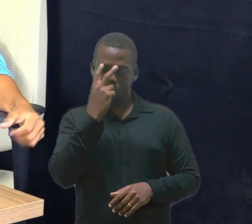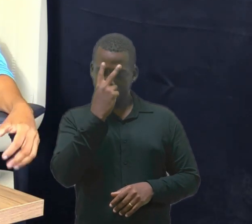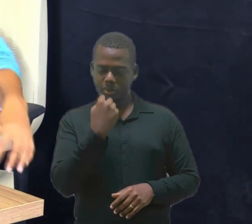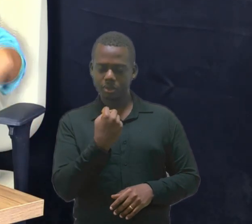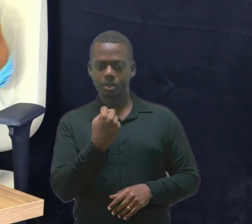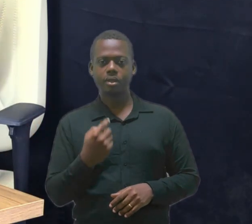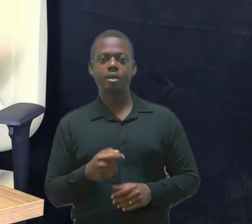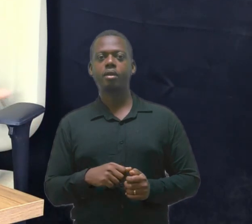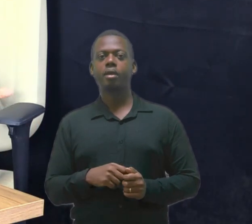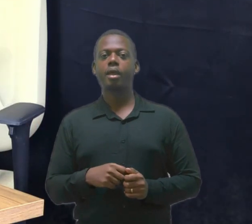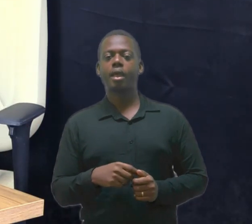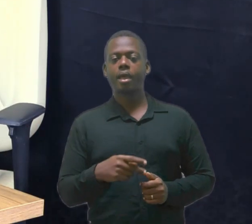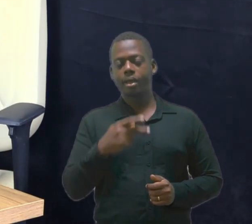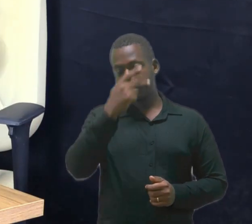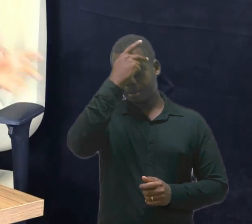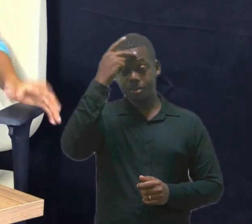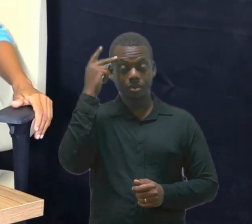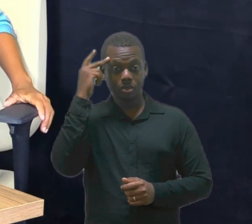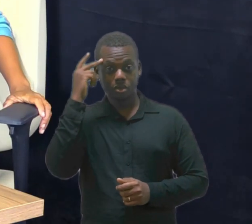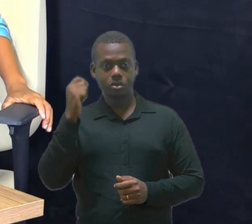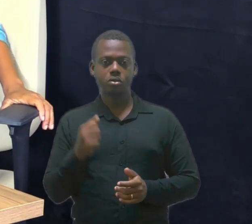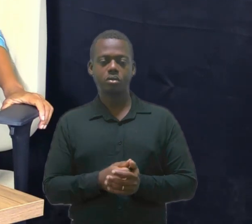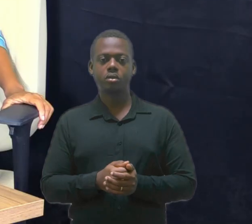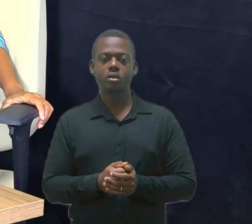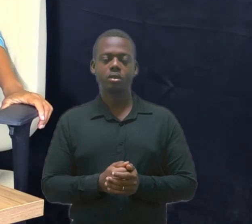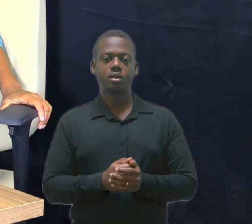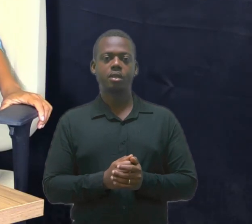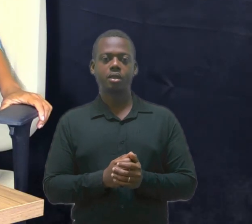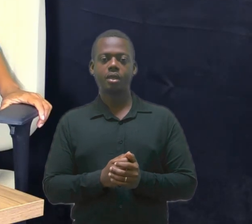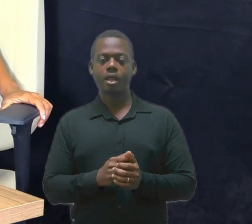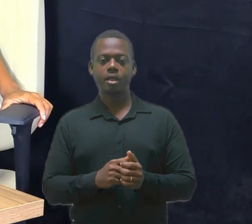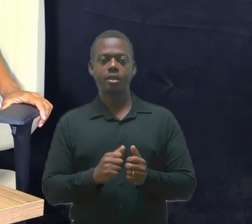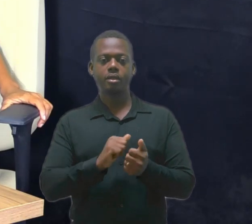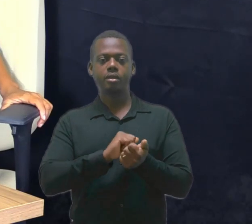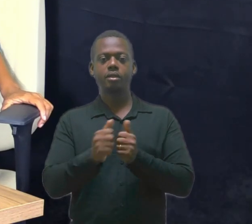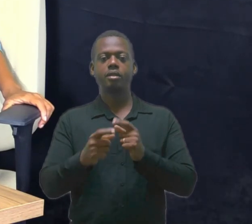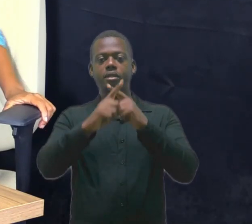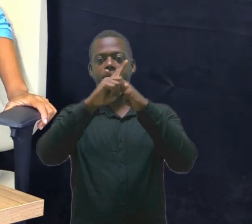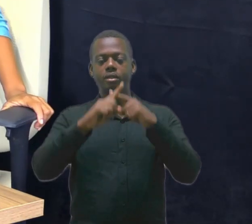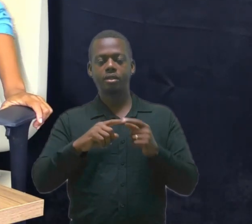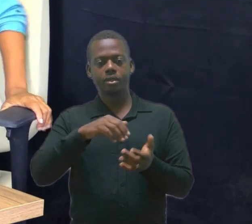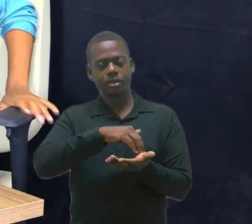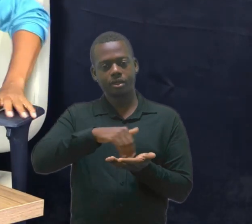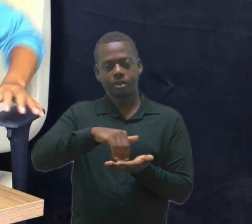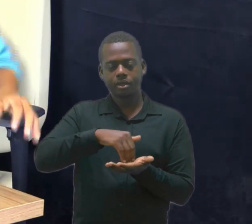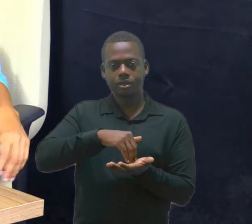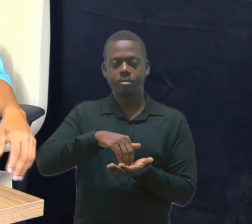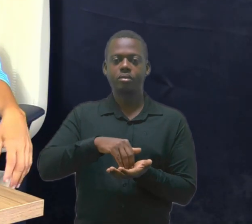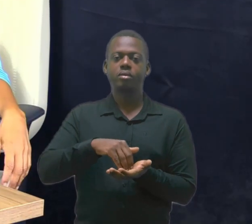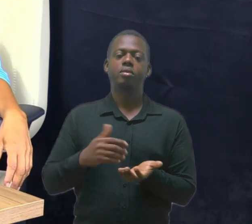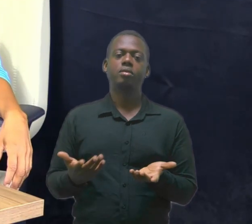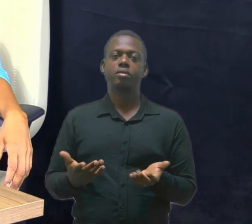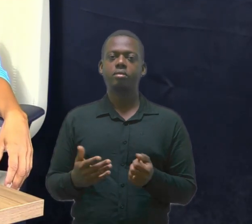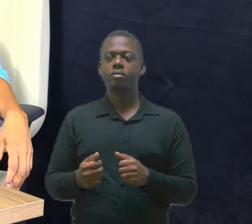as pessoas... eu deixo aqui para o secretário de esporte. Qual é a câmera? É essa ou essa? É essa aqui mesmo? Essa de cá. Pronto, secretário de